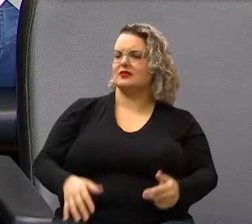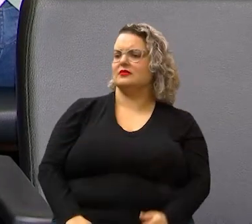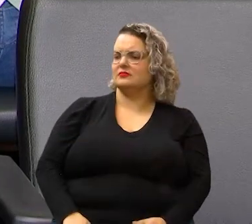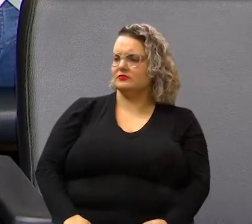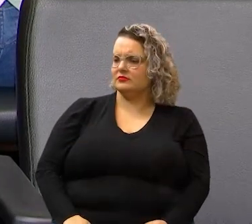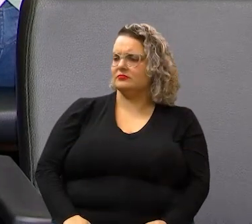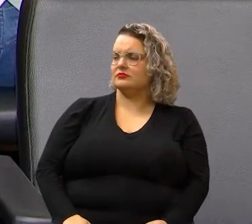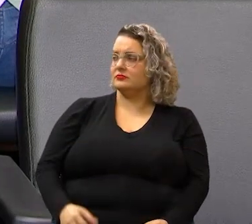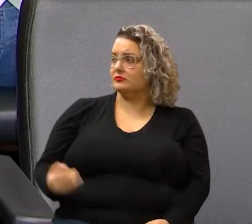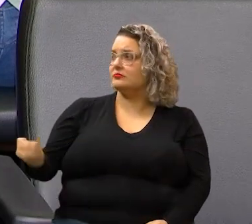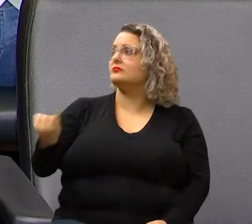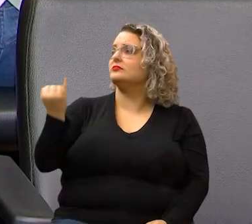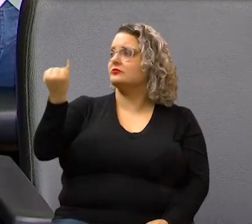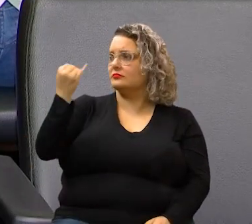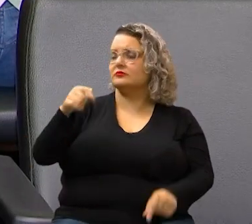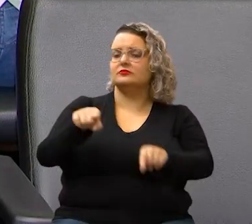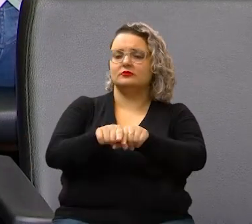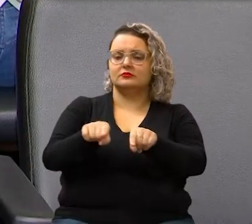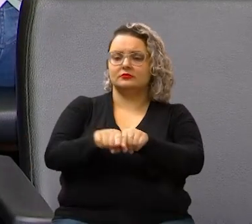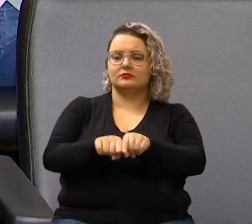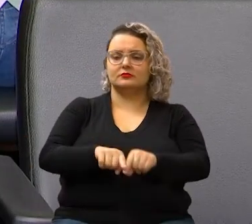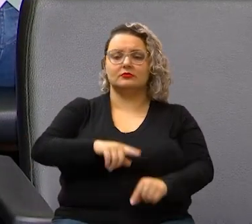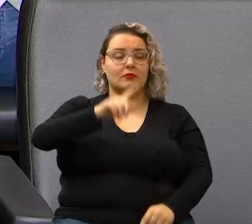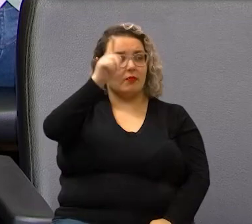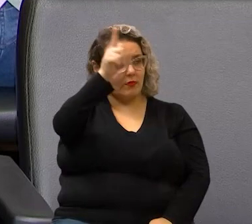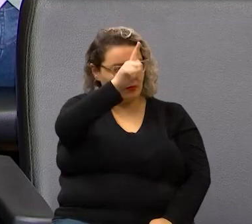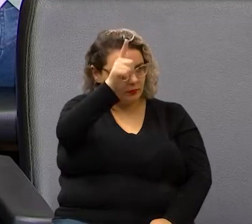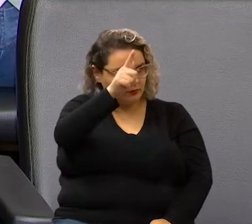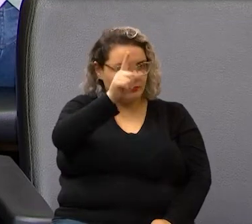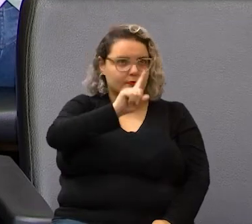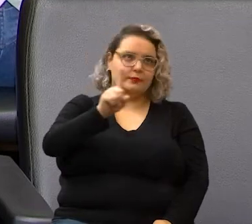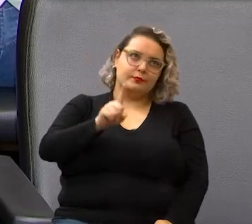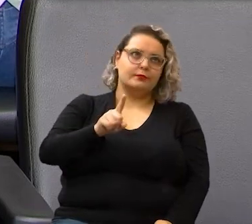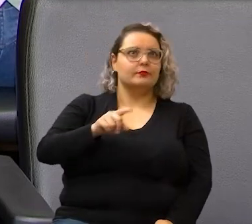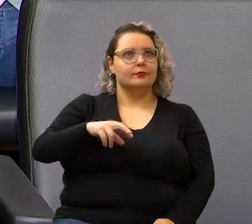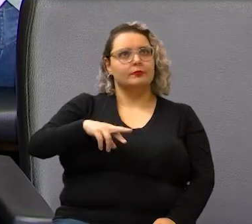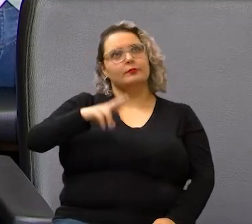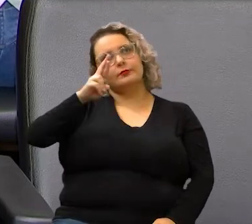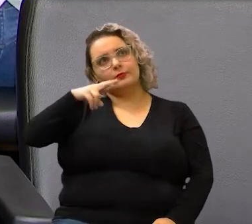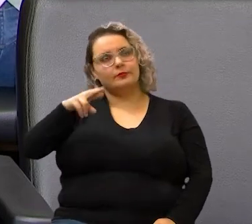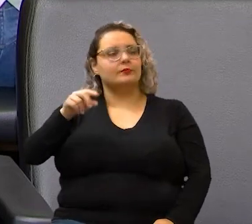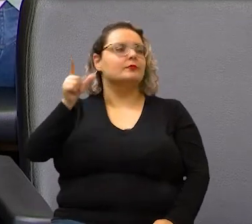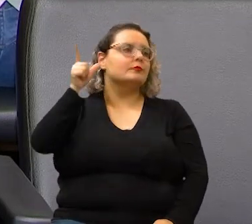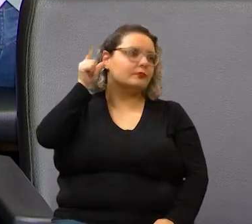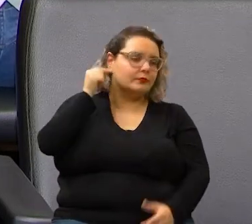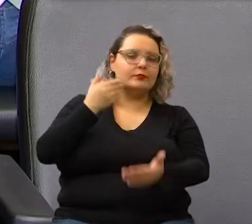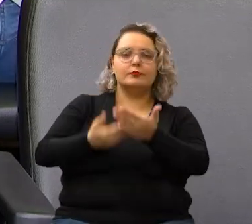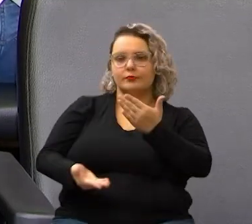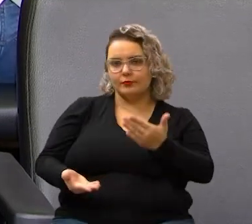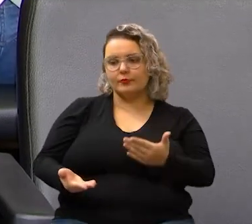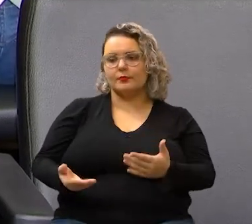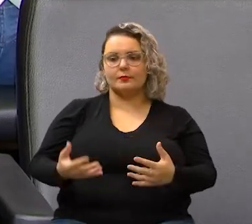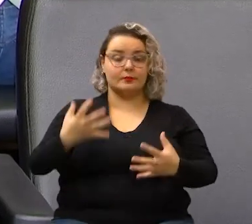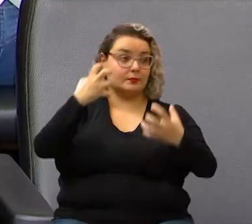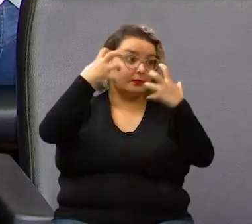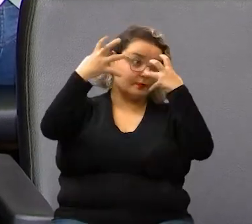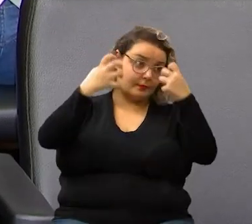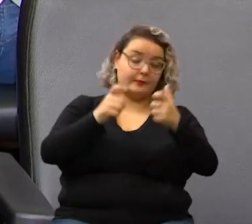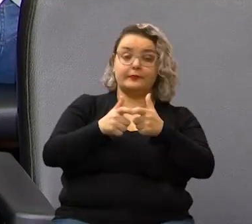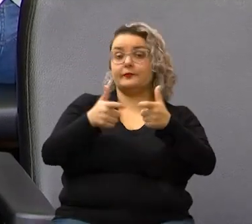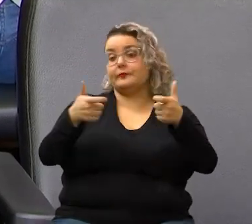coisa. Isso é de suma importância. Apesar então, que a labirintite não vem tanto de perda de audição, mas sim de